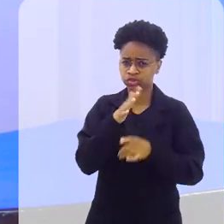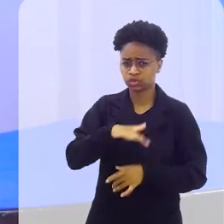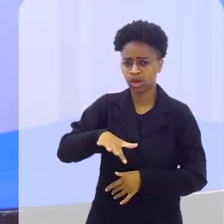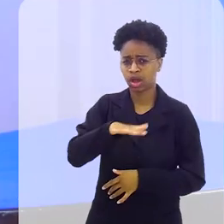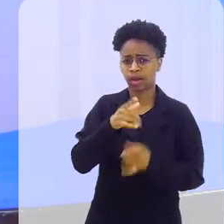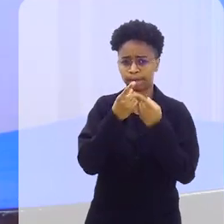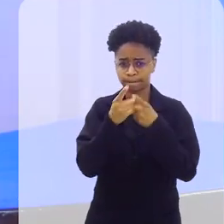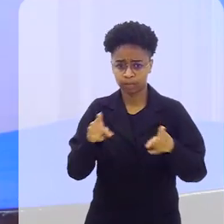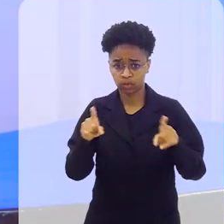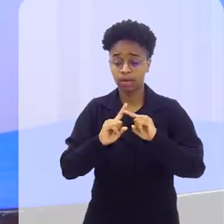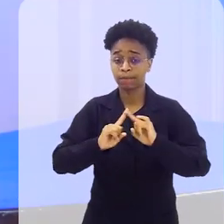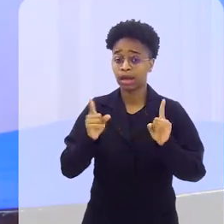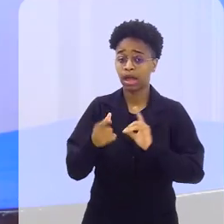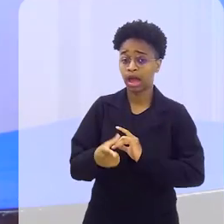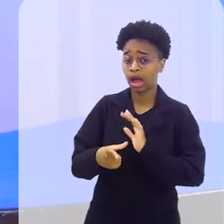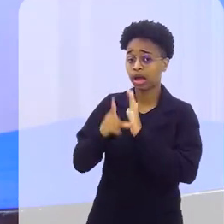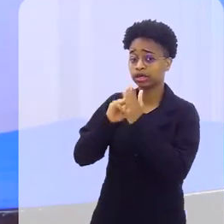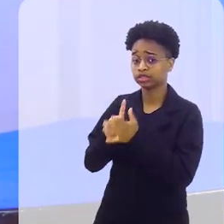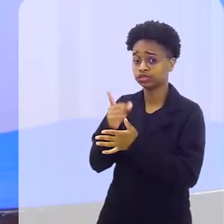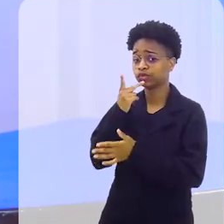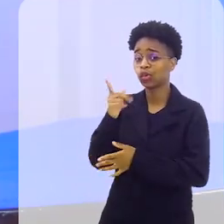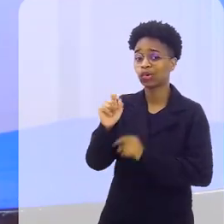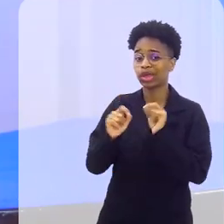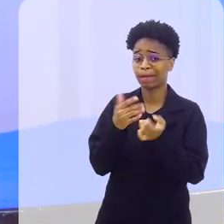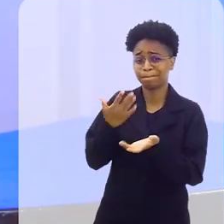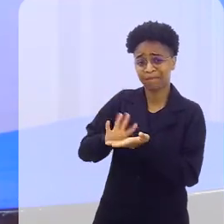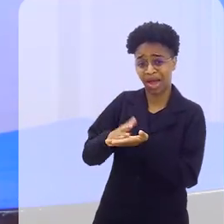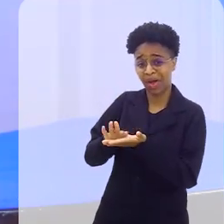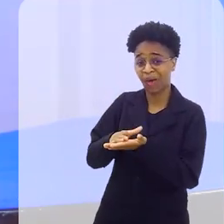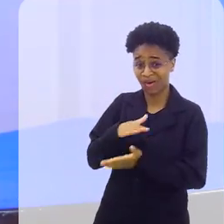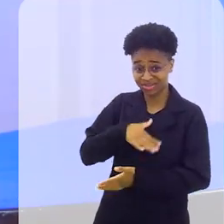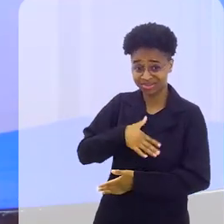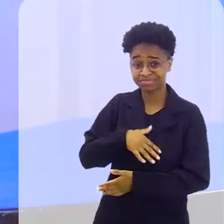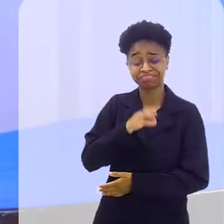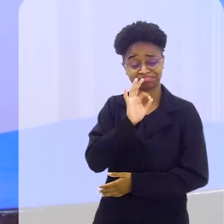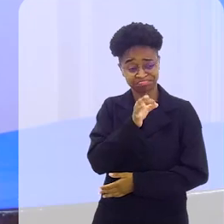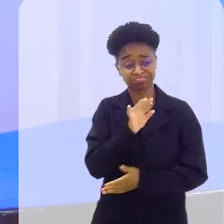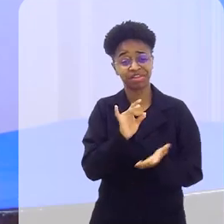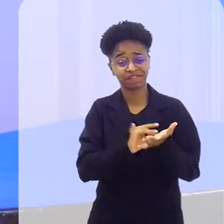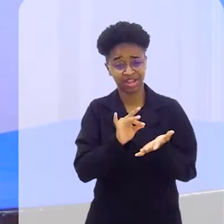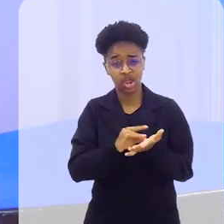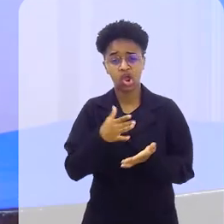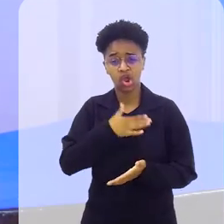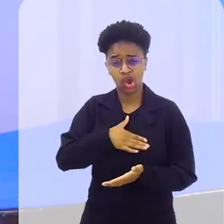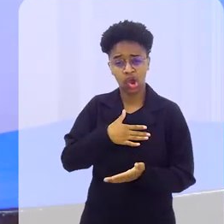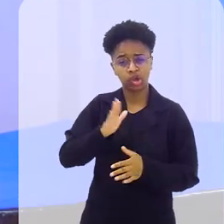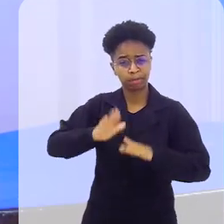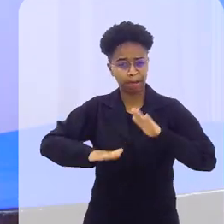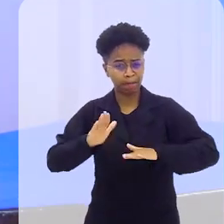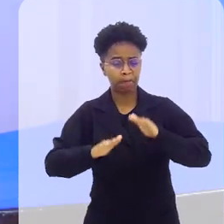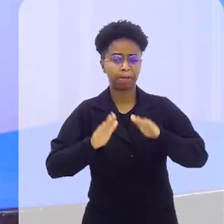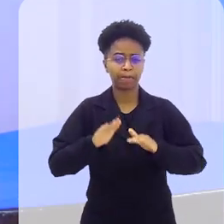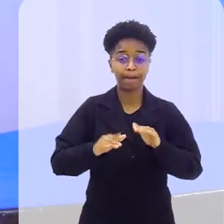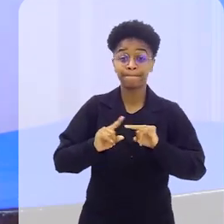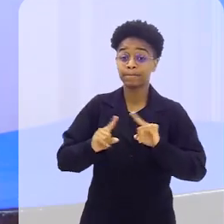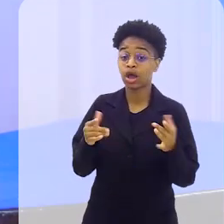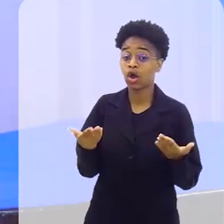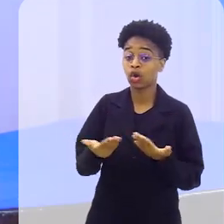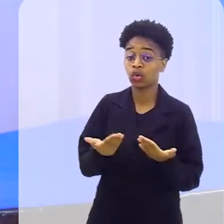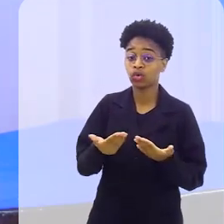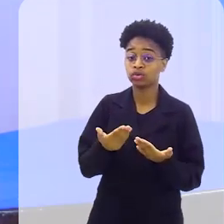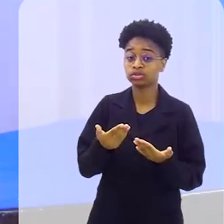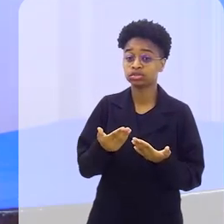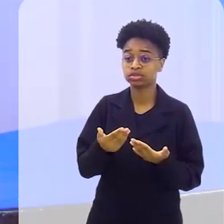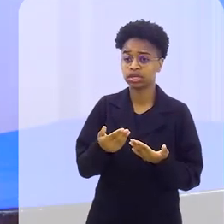esse mundo da música. E antes, ele foi o quê? Pagodeiro. Foi pagodeiro, é verdade, gostava de tocar um tantã.